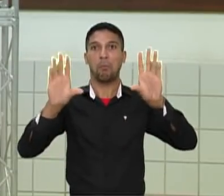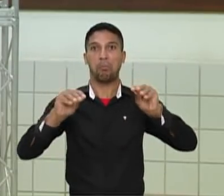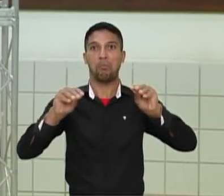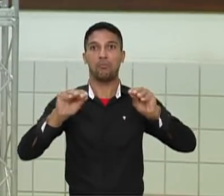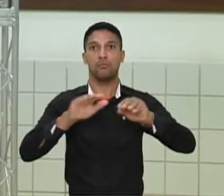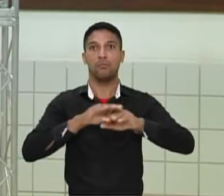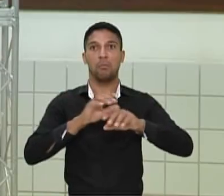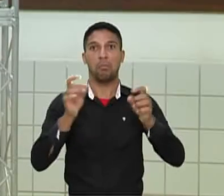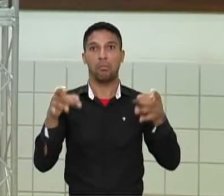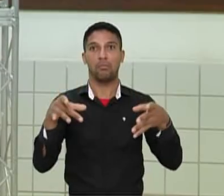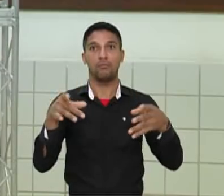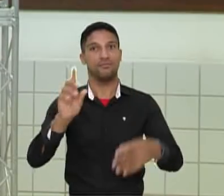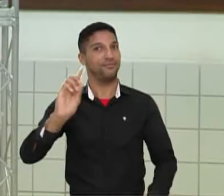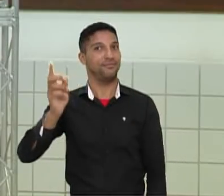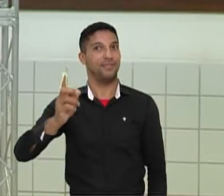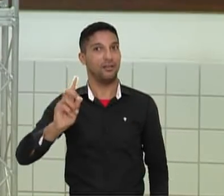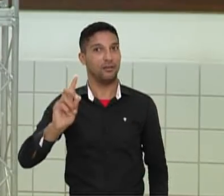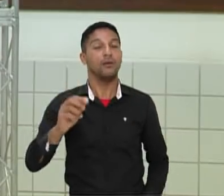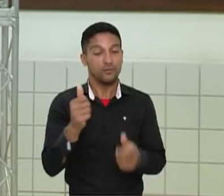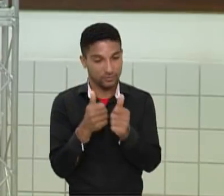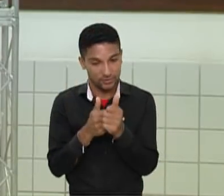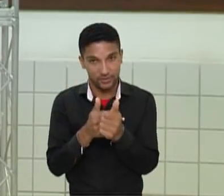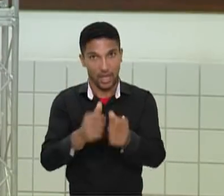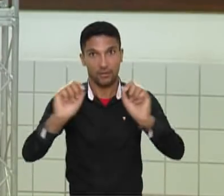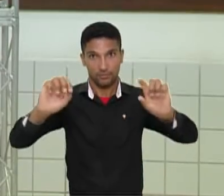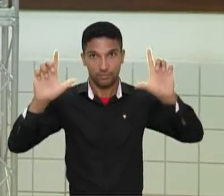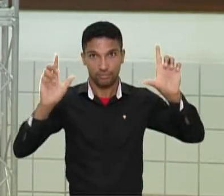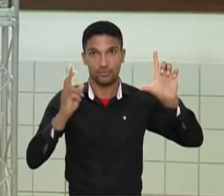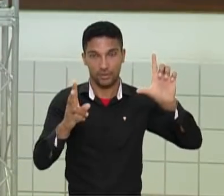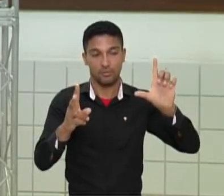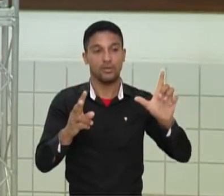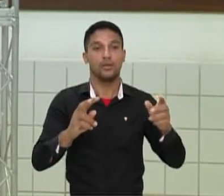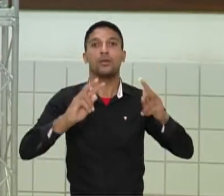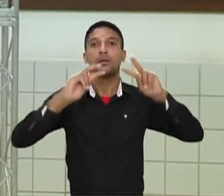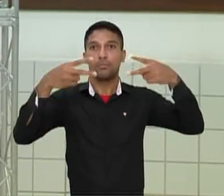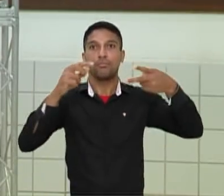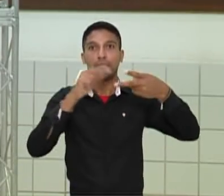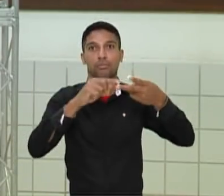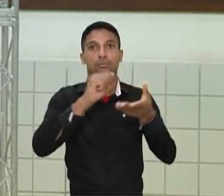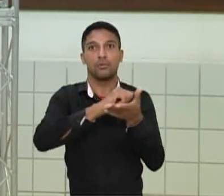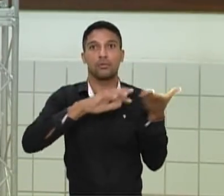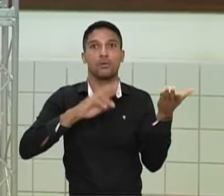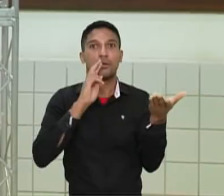acompanhe sempre, registra a sua frequência, faz as tuas tarefas, mantenha a tua vida em dia,